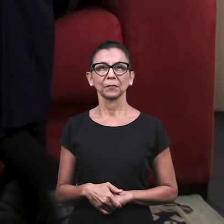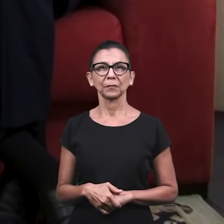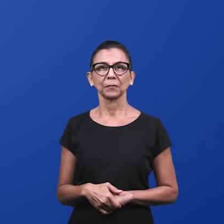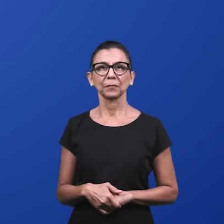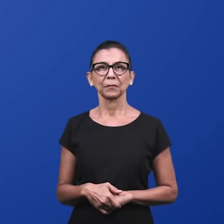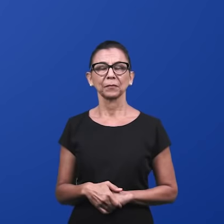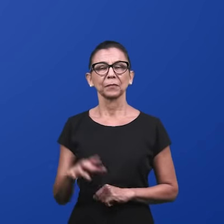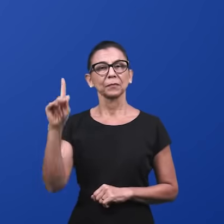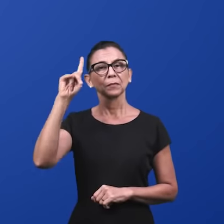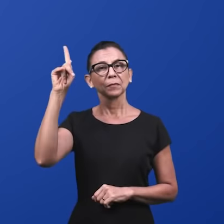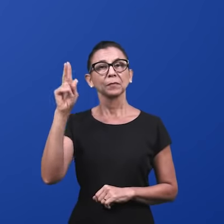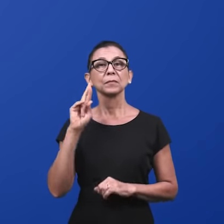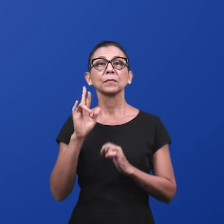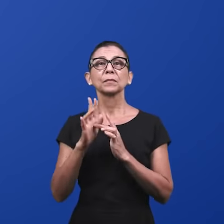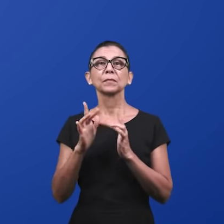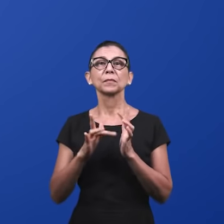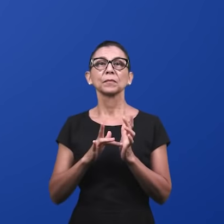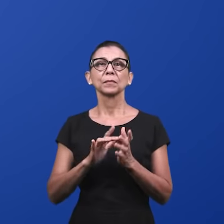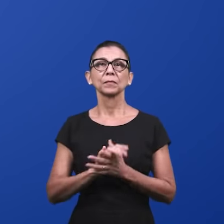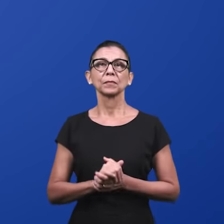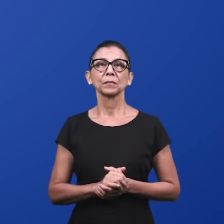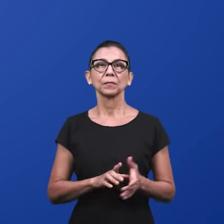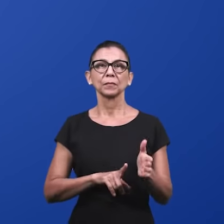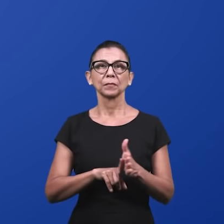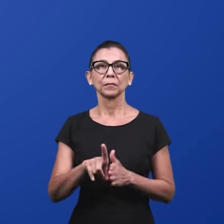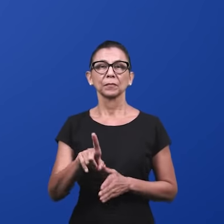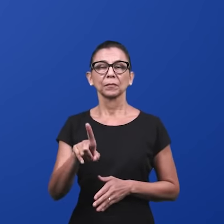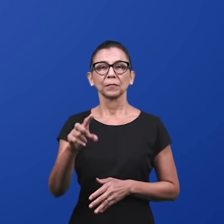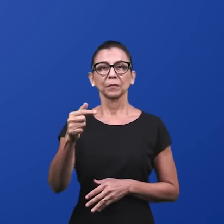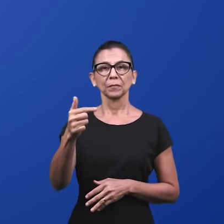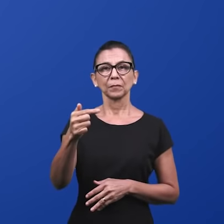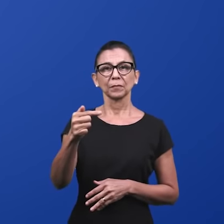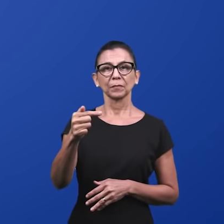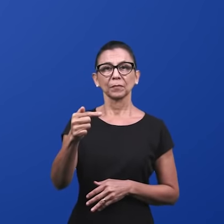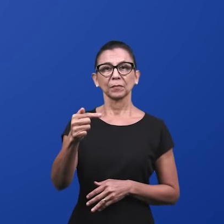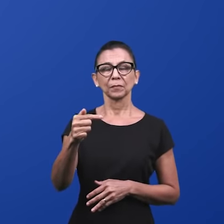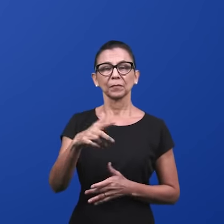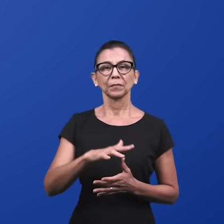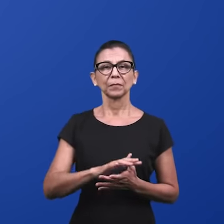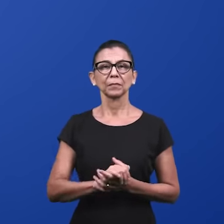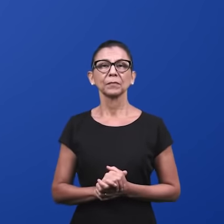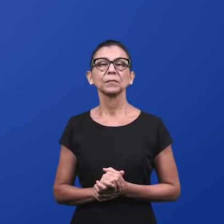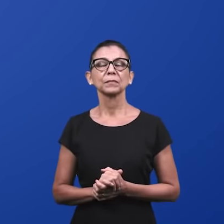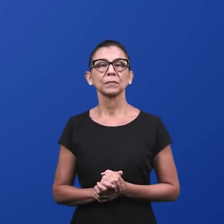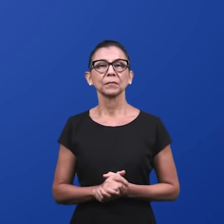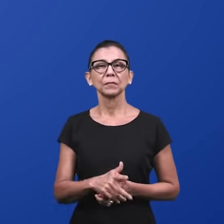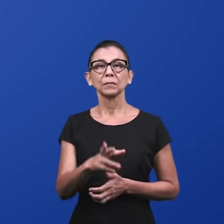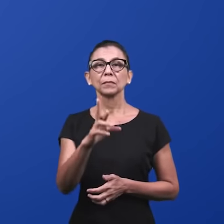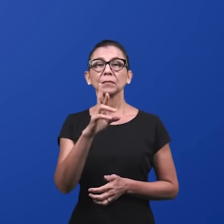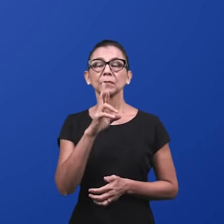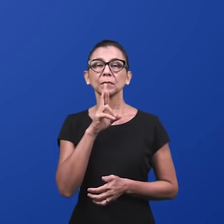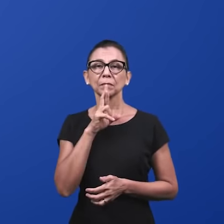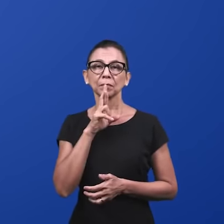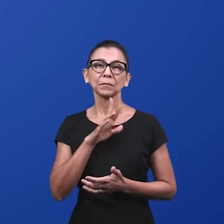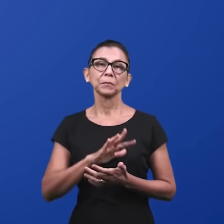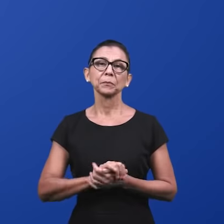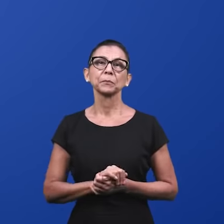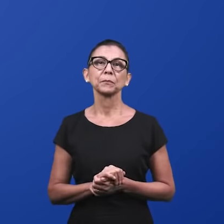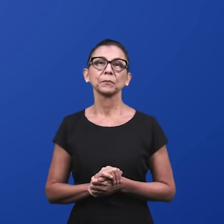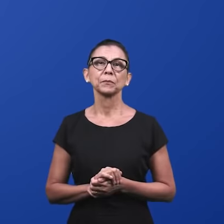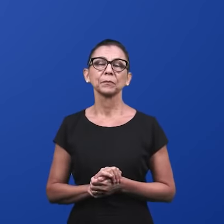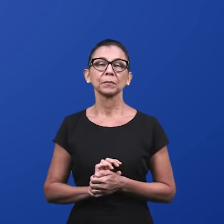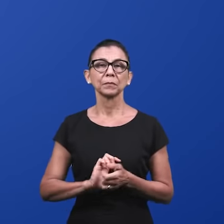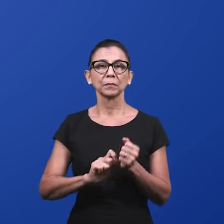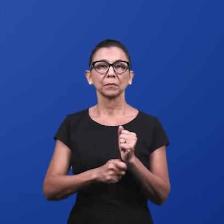atenção. Paz do Senhor, eu vou responder a pergunta número 7, que se refere a como se chama o mistério sem a participação do Espírito